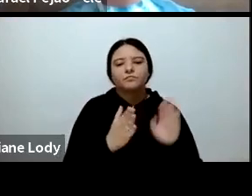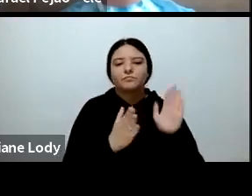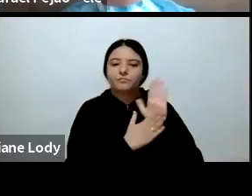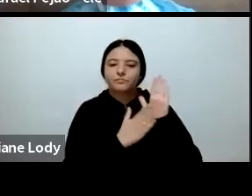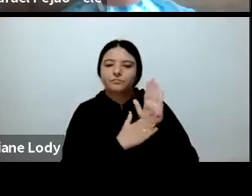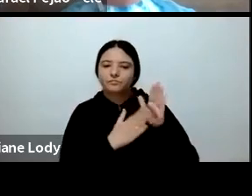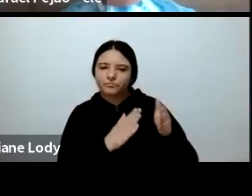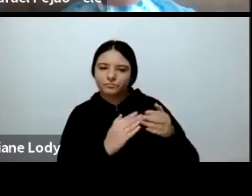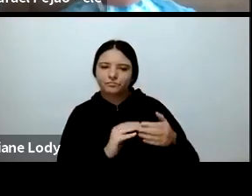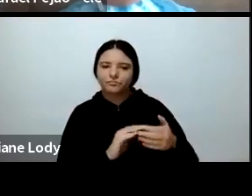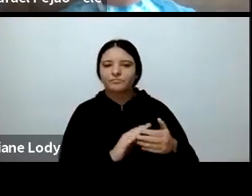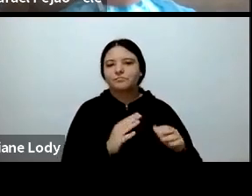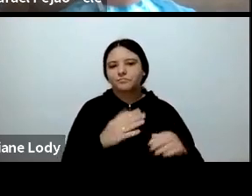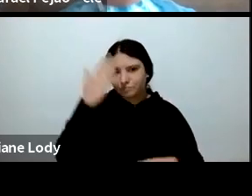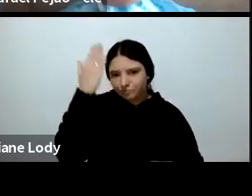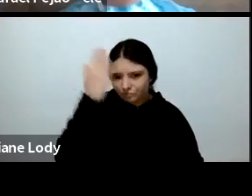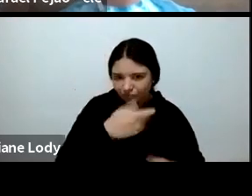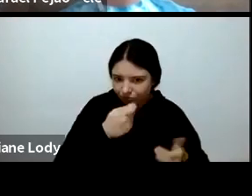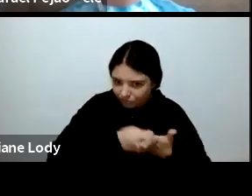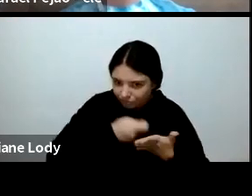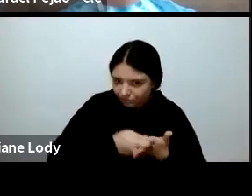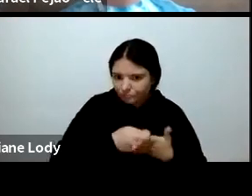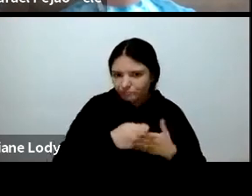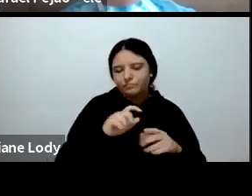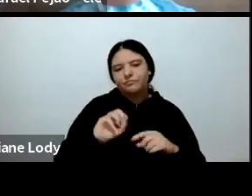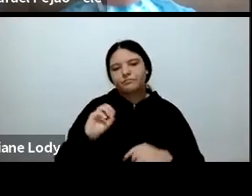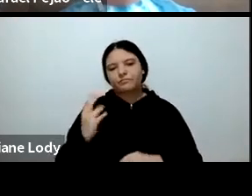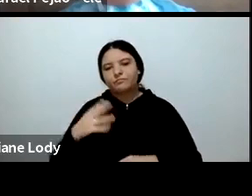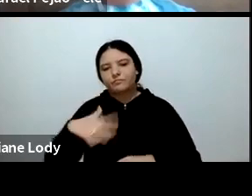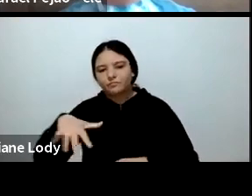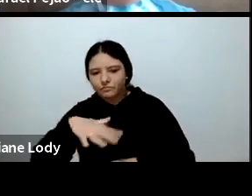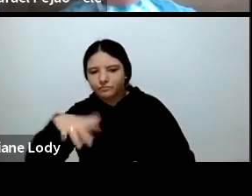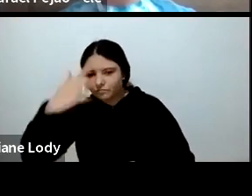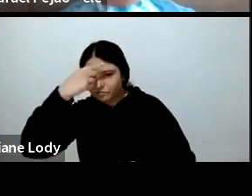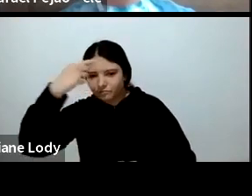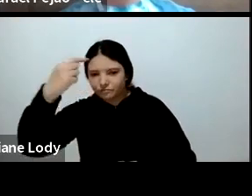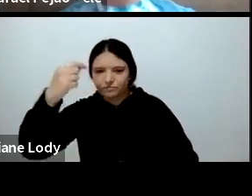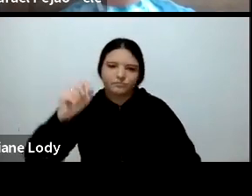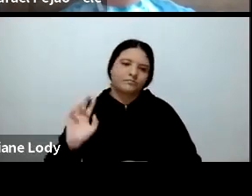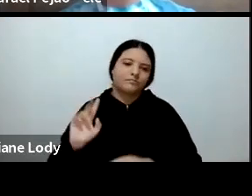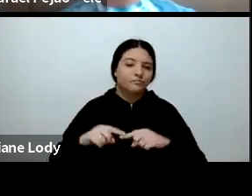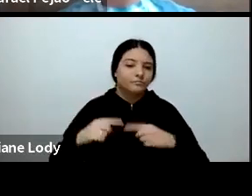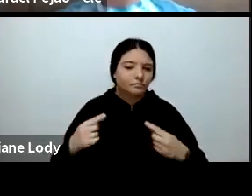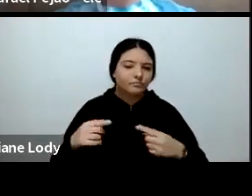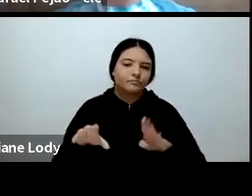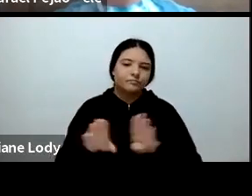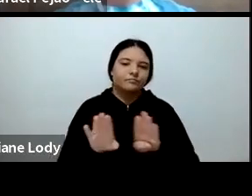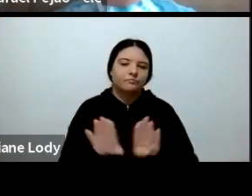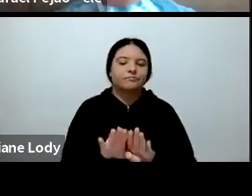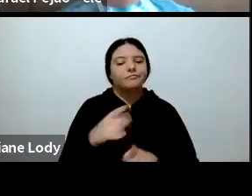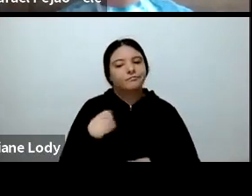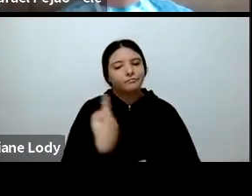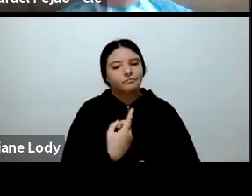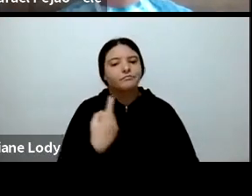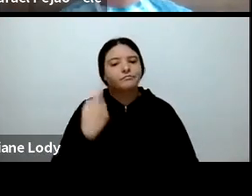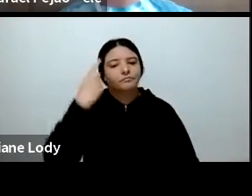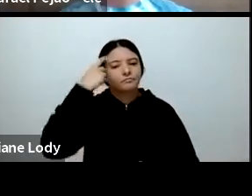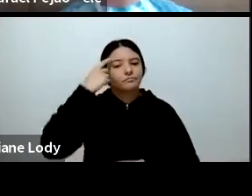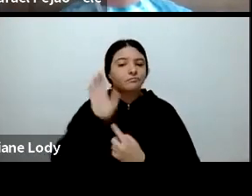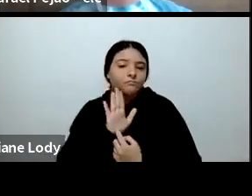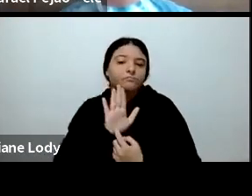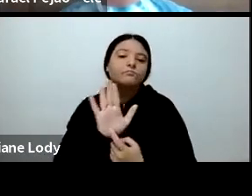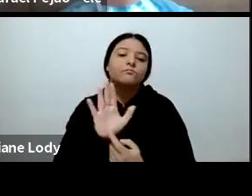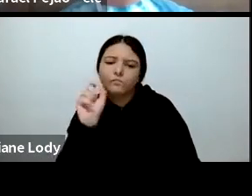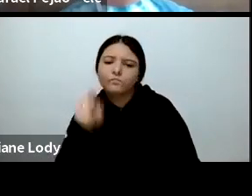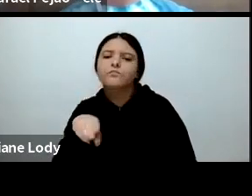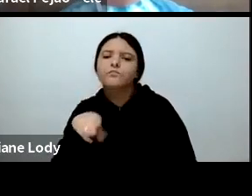publicações obrigatórias, né, e do espaço acadêmico, como ele é colocado, mas nos permita, sim, expressar quem somos